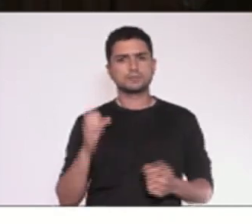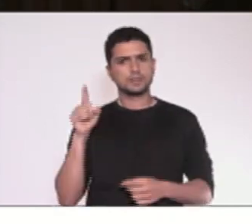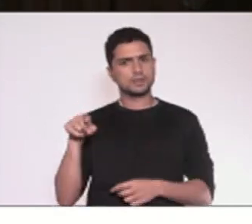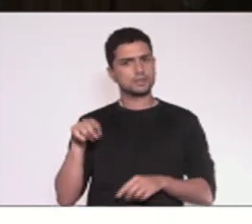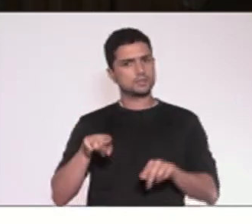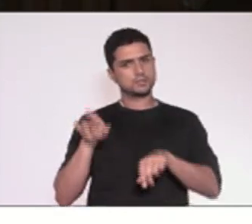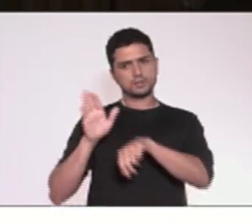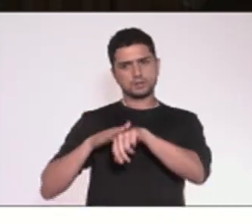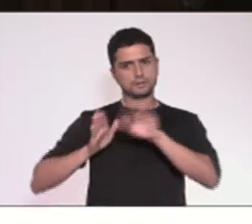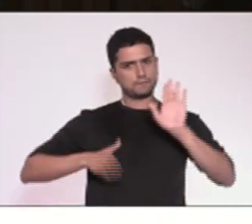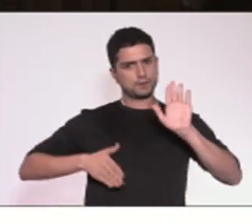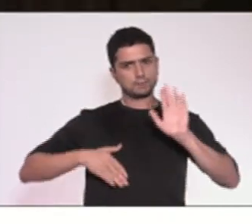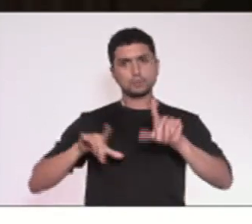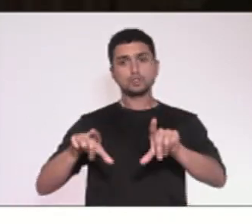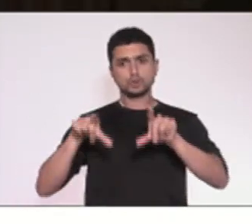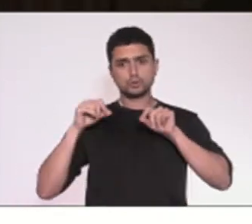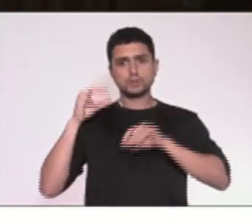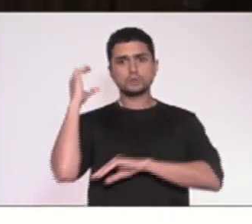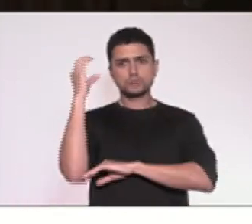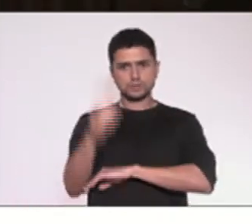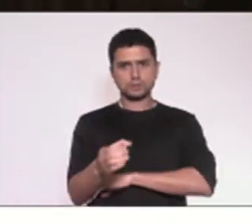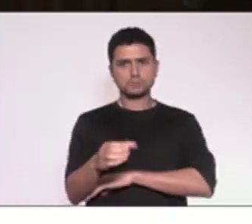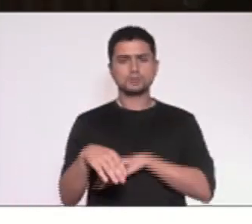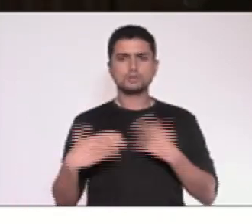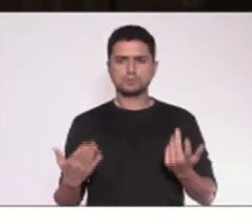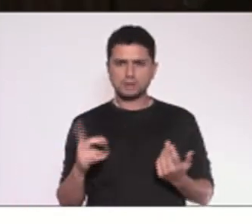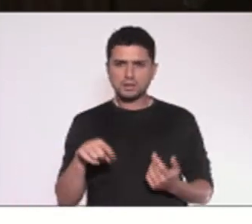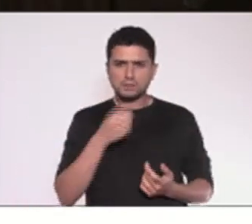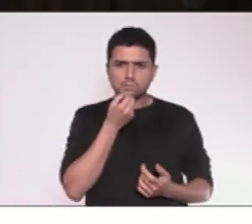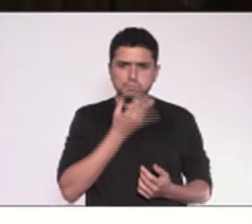resposta tem sido sim, vale a pena.